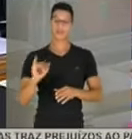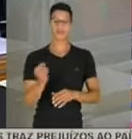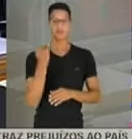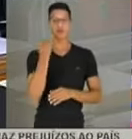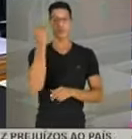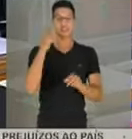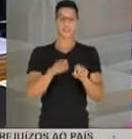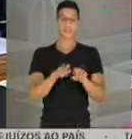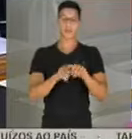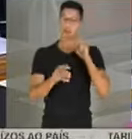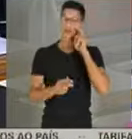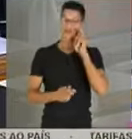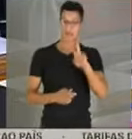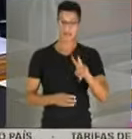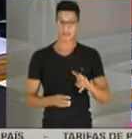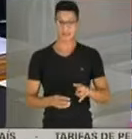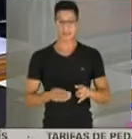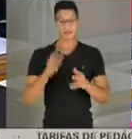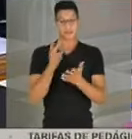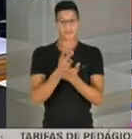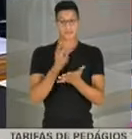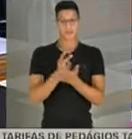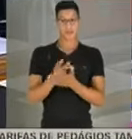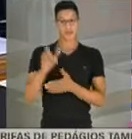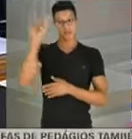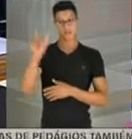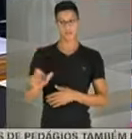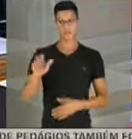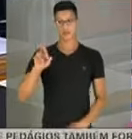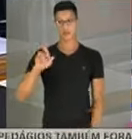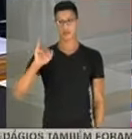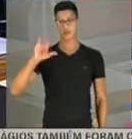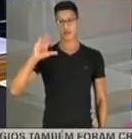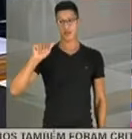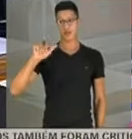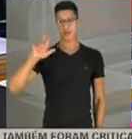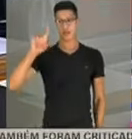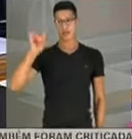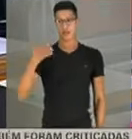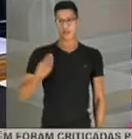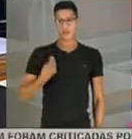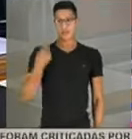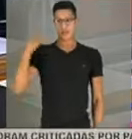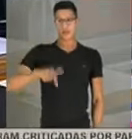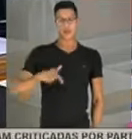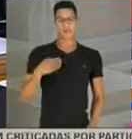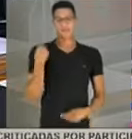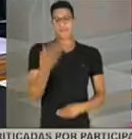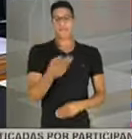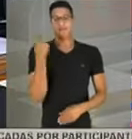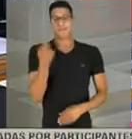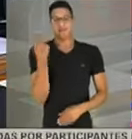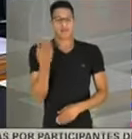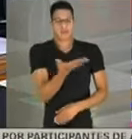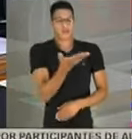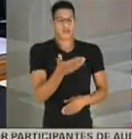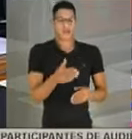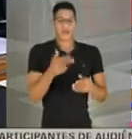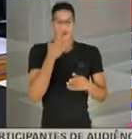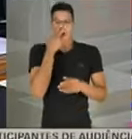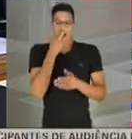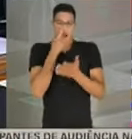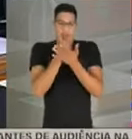importante também, veja, apesar de que o senhor Ricardo Barros, quando esteve aqui, não deu muita importância ao senhor.